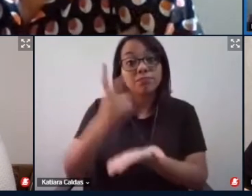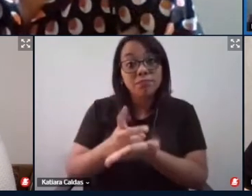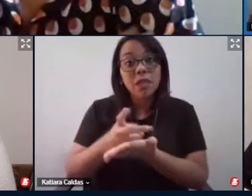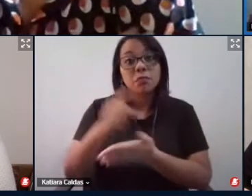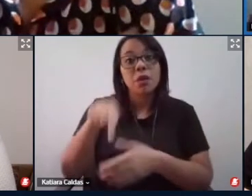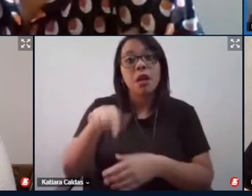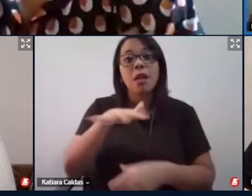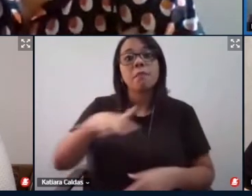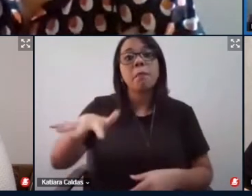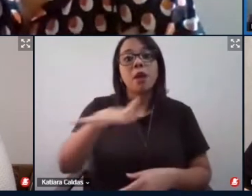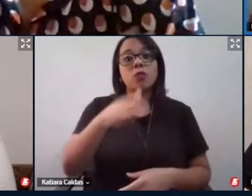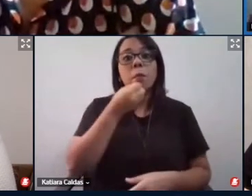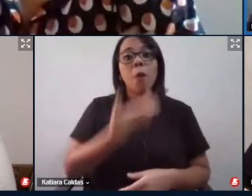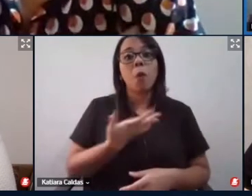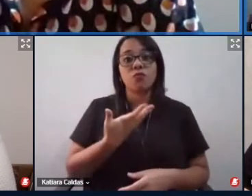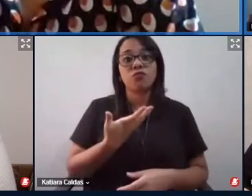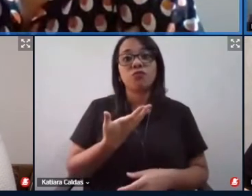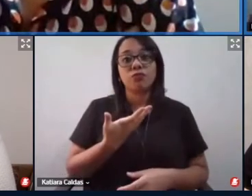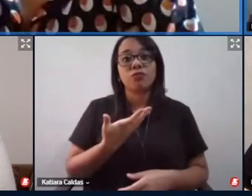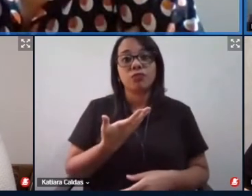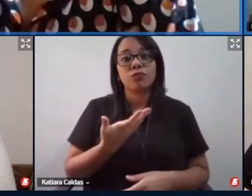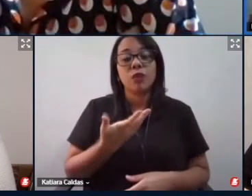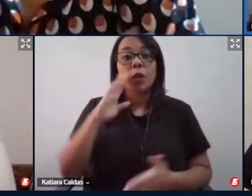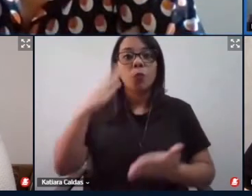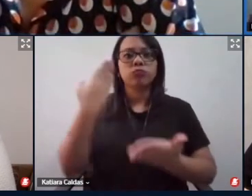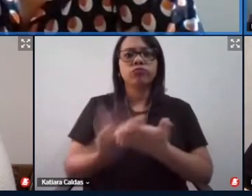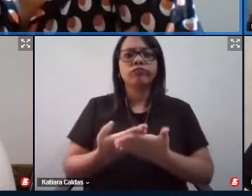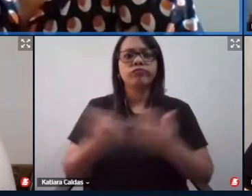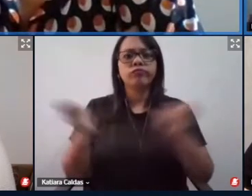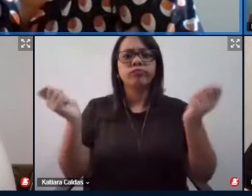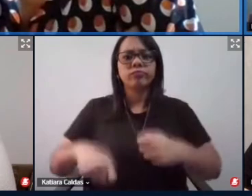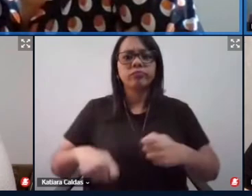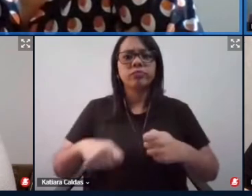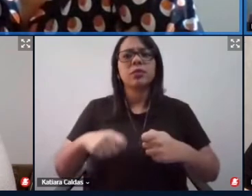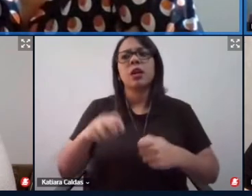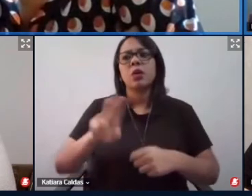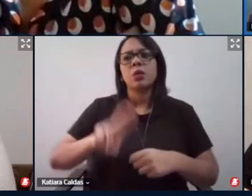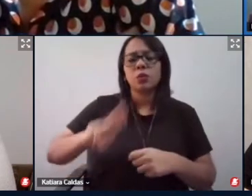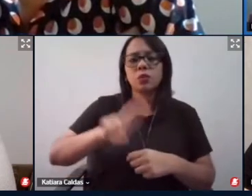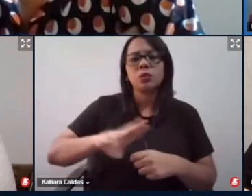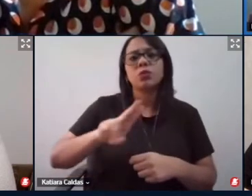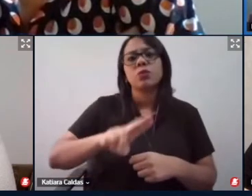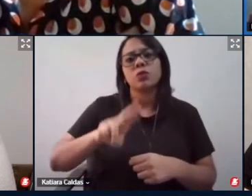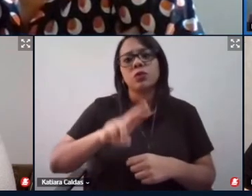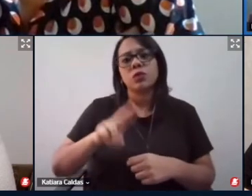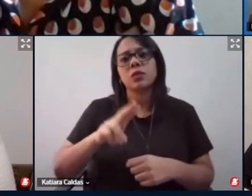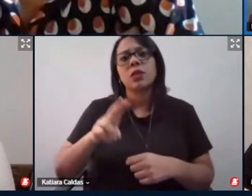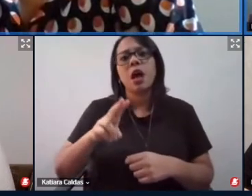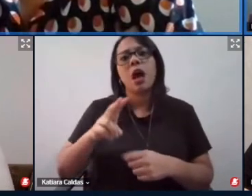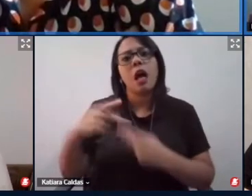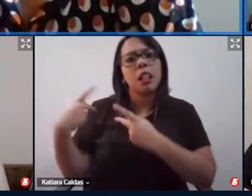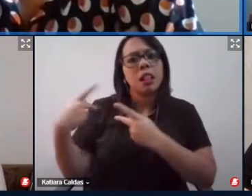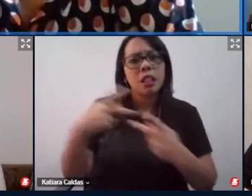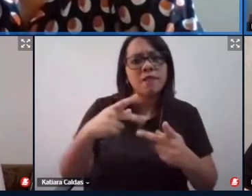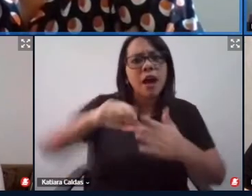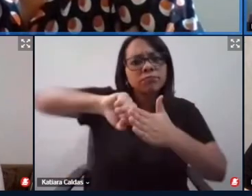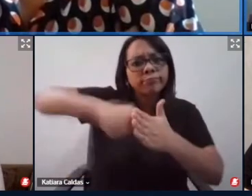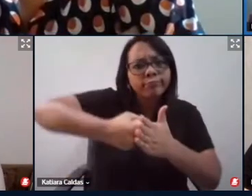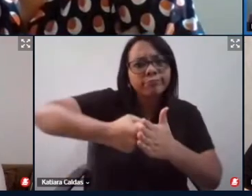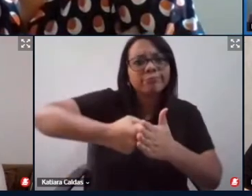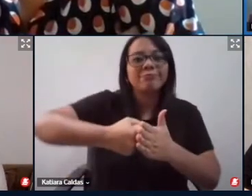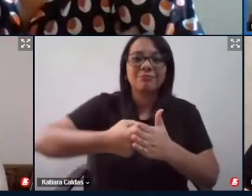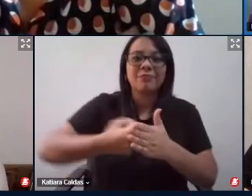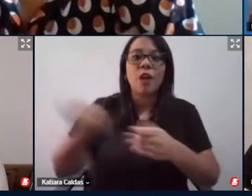espaço que seja de confiabilidade para a gente poder botar um cadeado, trancar tudo, levar e quando voltar,